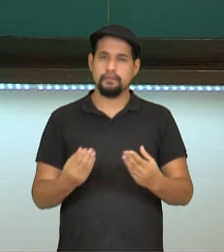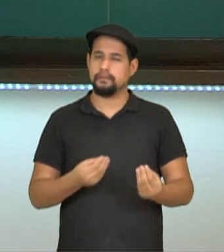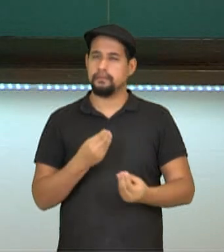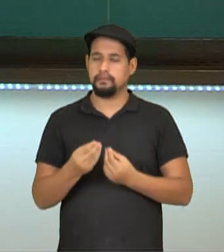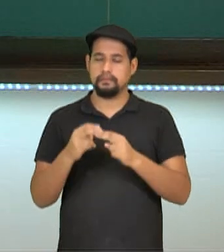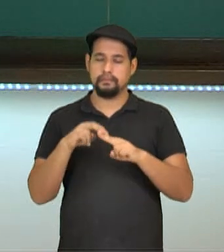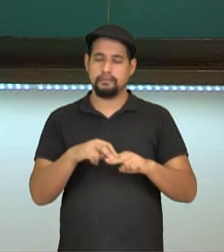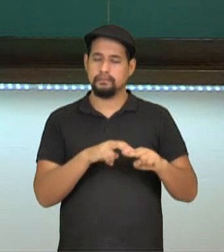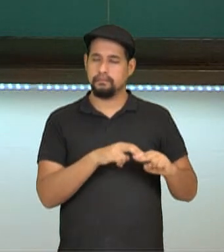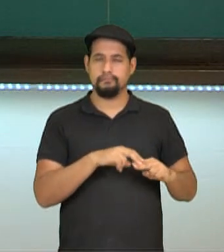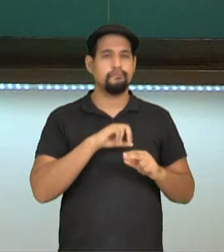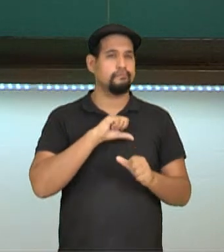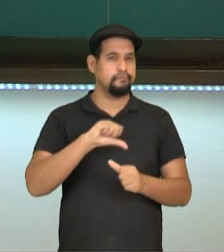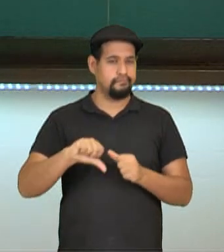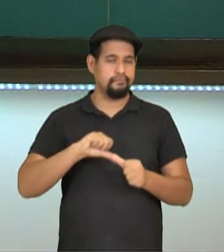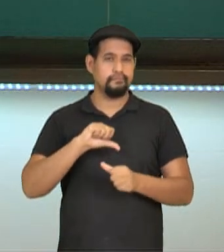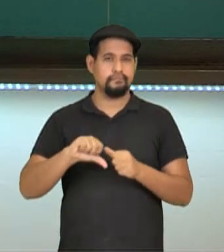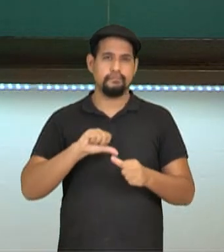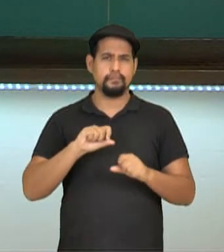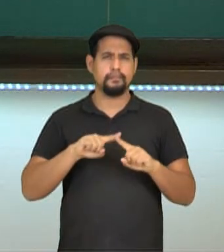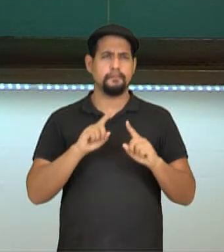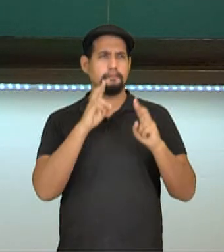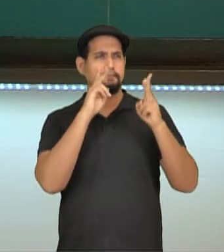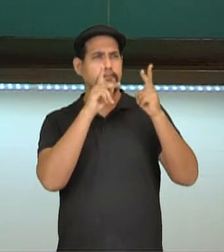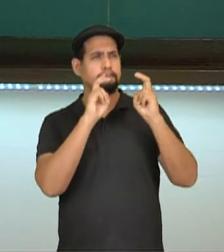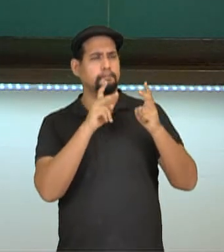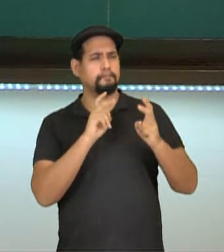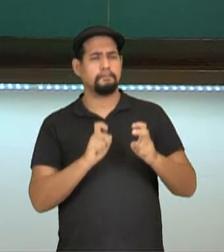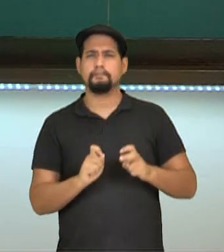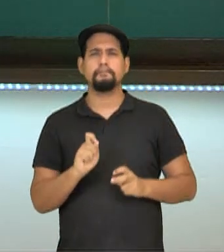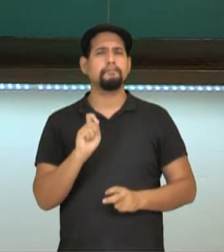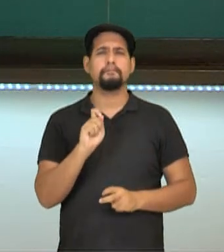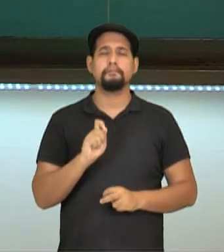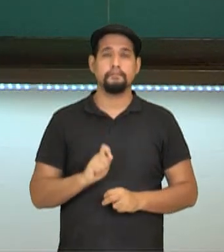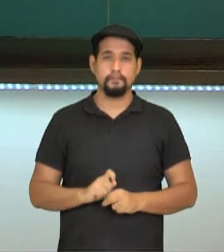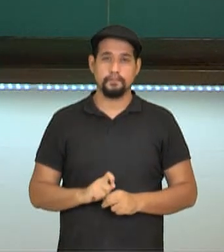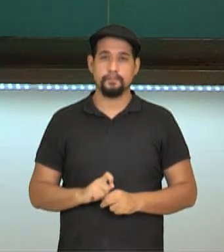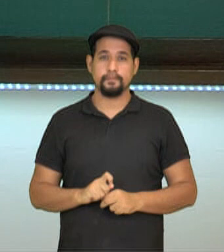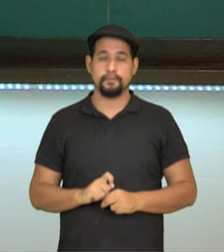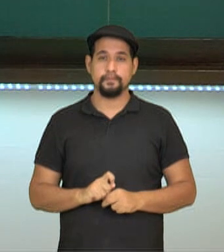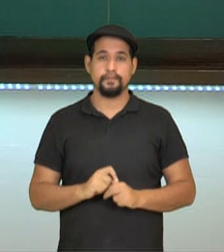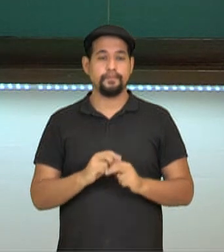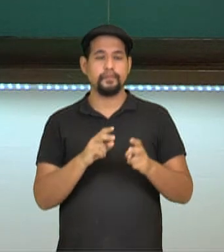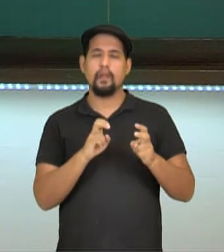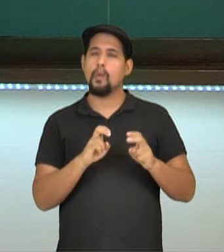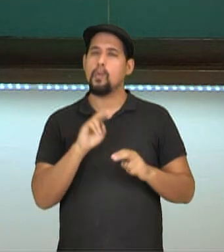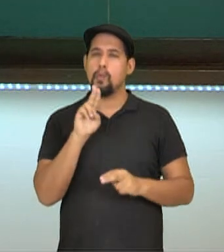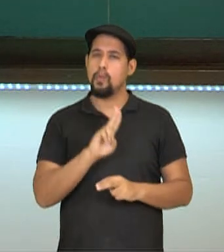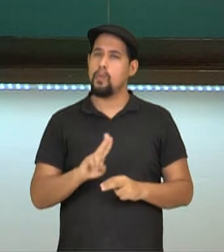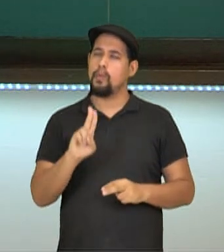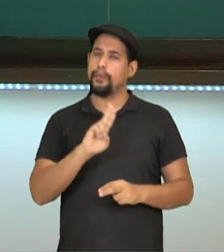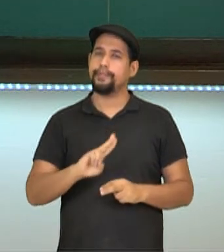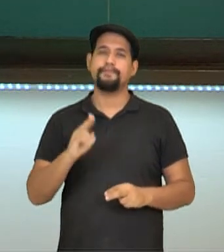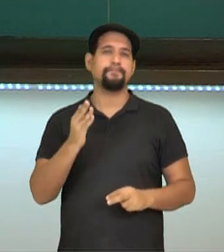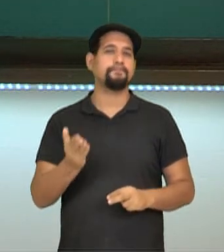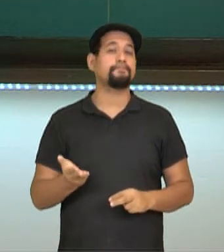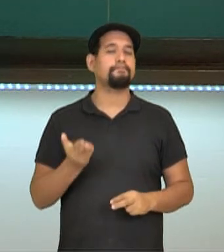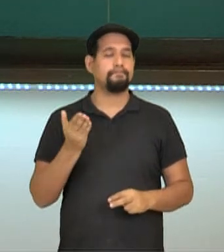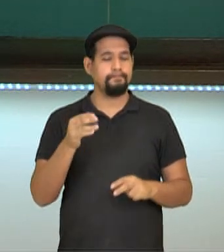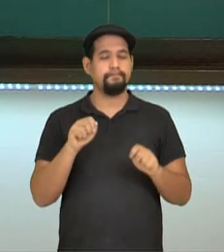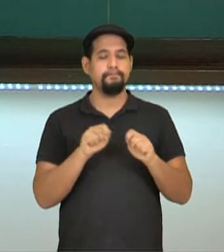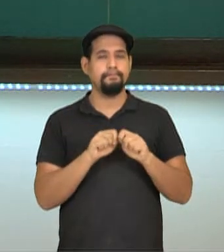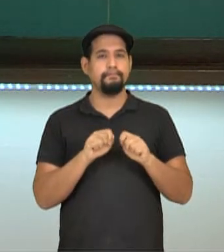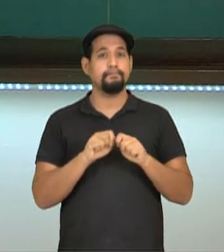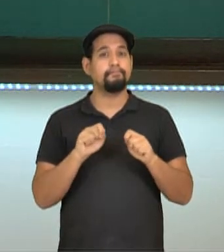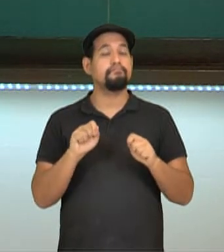skates mudaram muito, tá? O que nós vamos ver hoje aqui é o mais utilizado para a execução